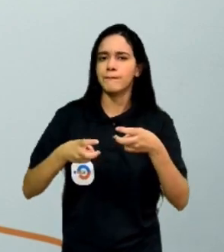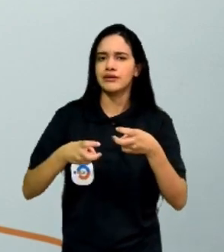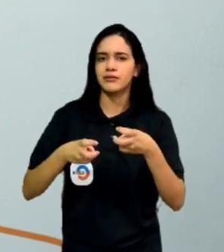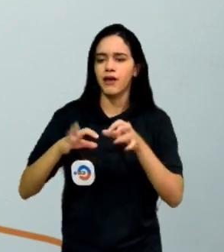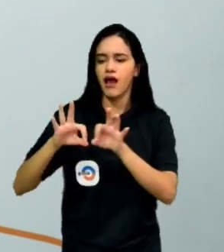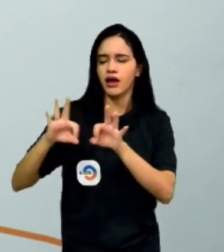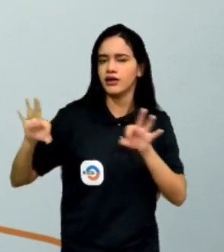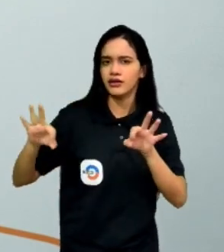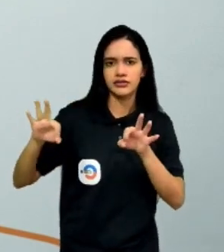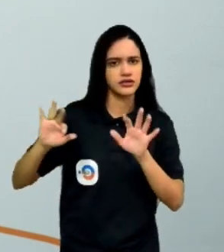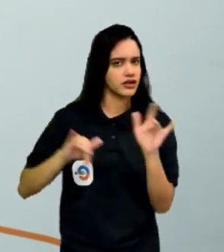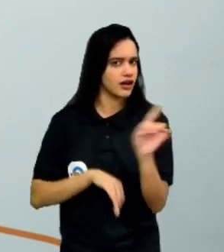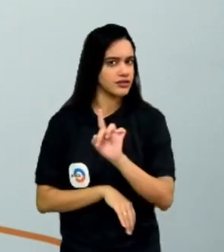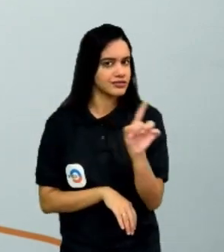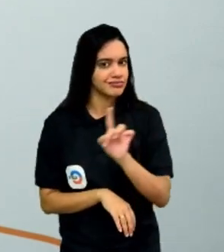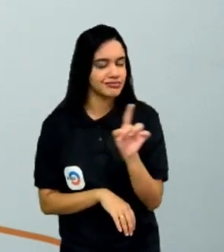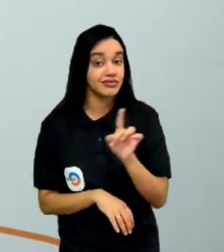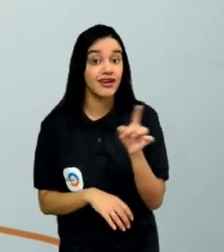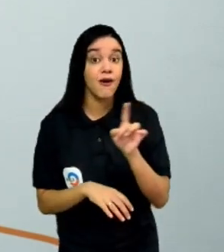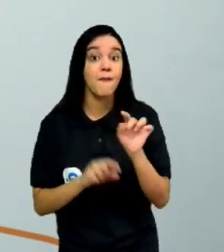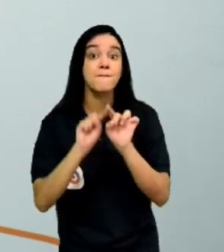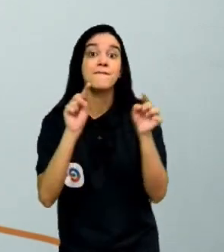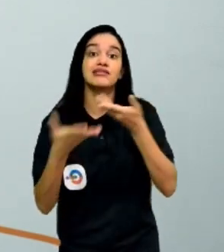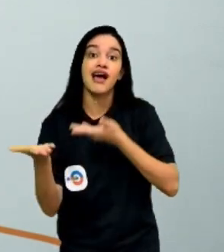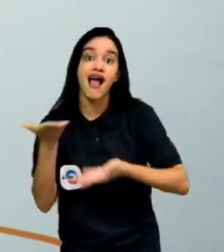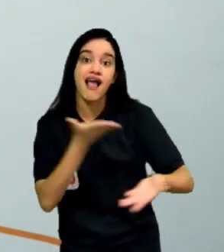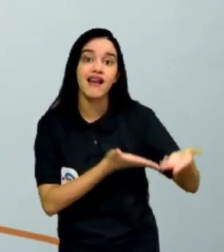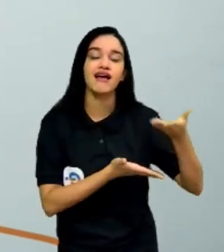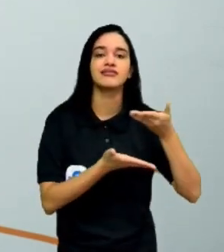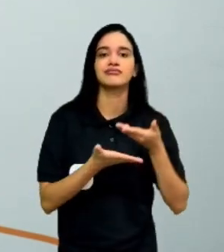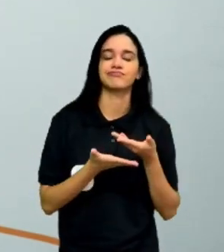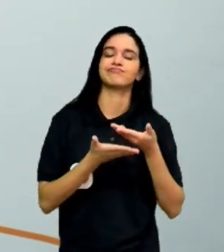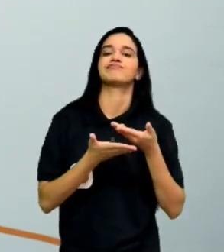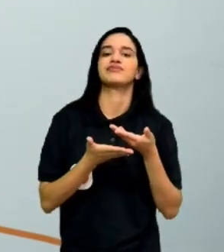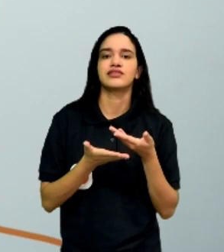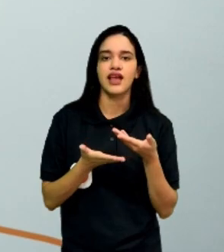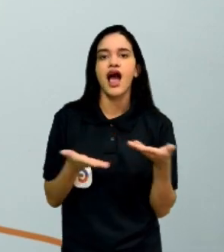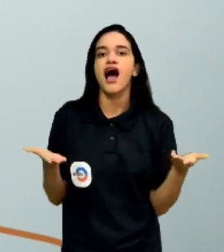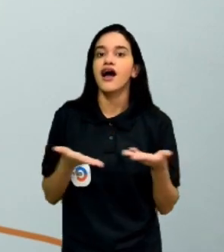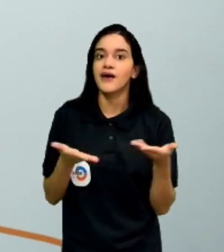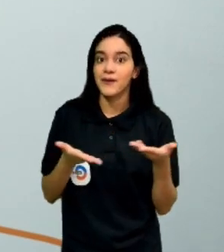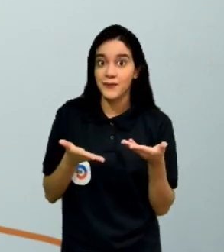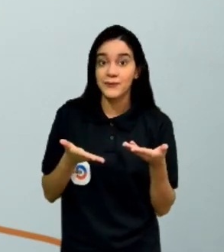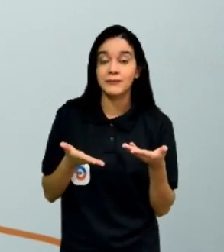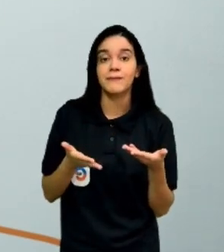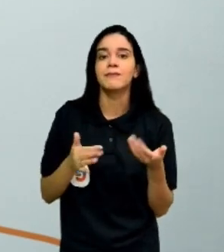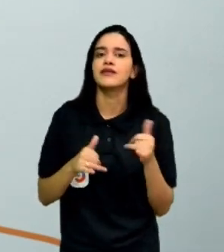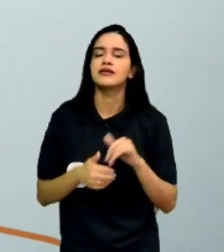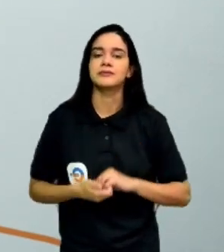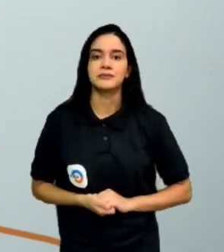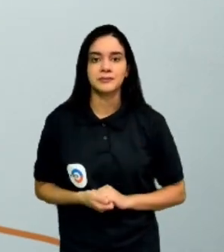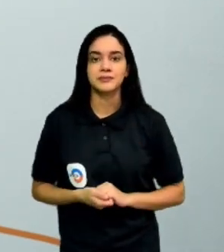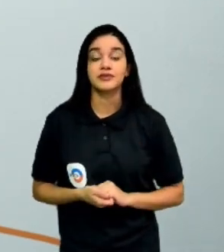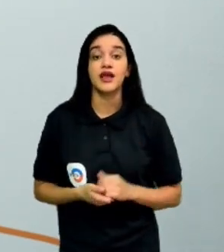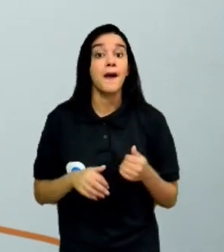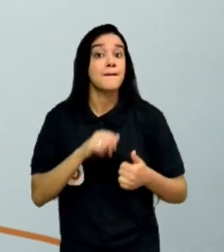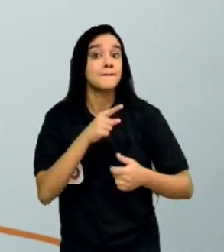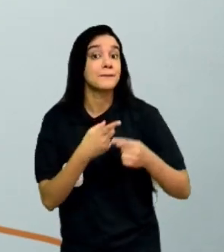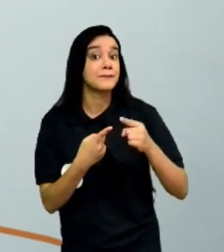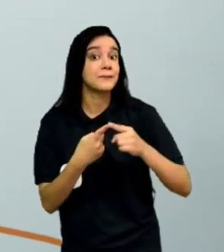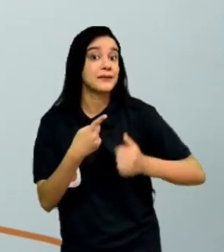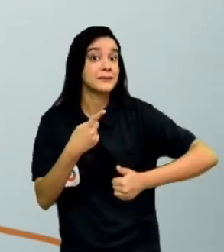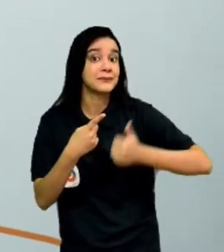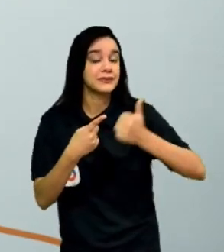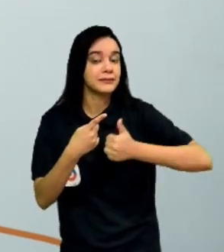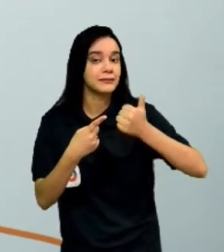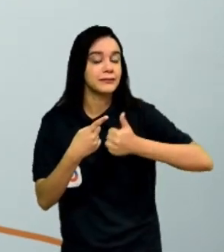grandezas, é preciso saber a relação entre essas grandezas. E a gente vai fazer a seguinte análise. Vamos primeiro analisar